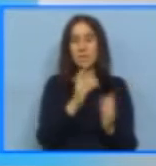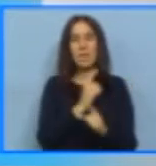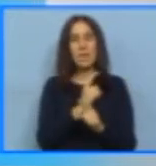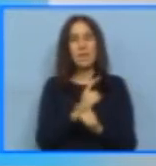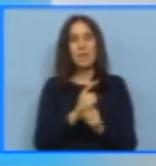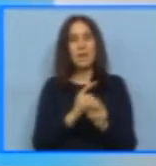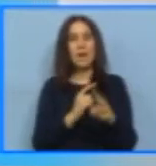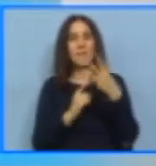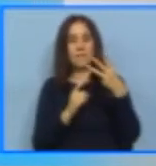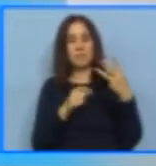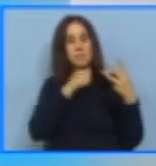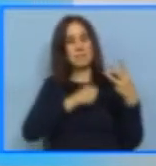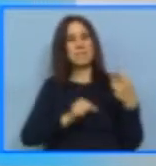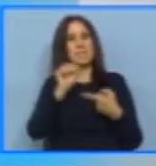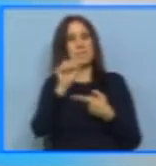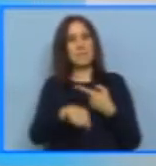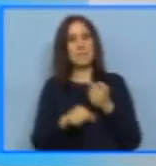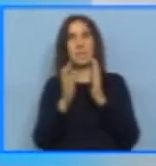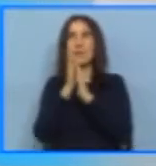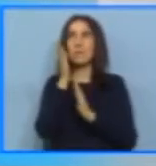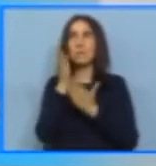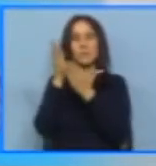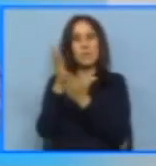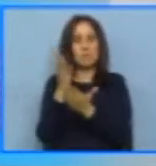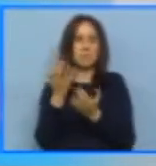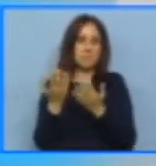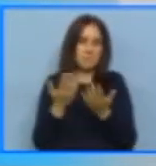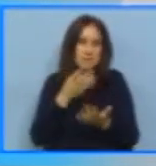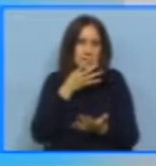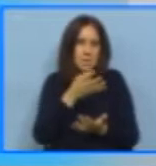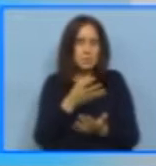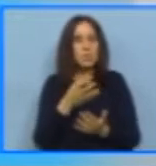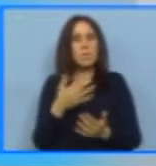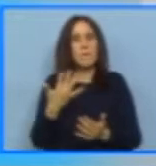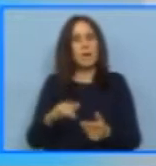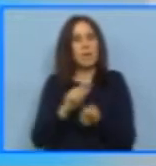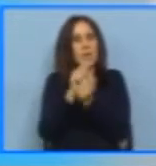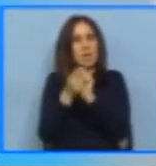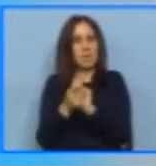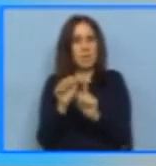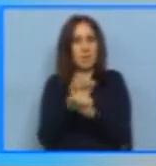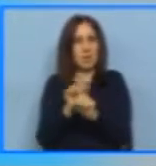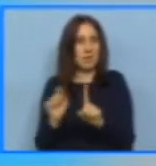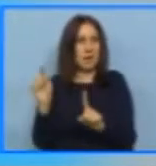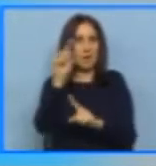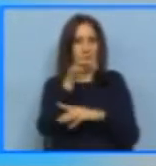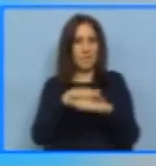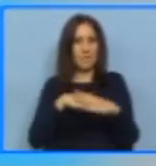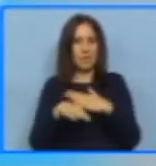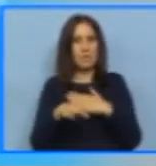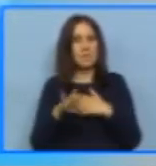que disseram que sim, que ajudariam Deus, digamos assim, a reparar o mal que muitos fazem, esse